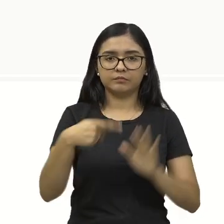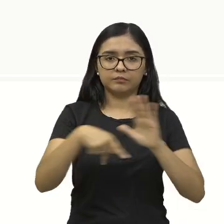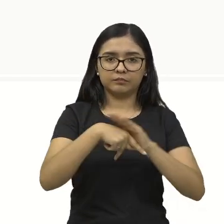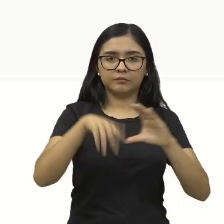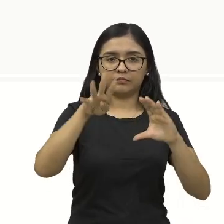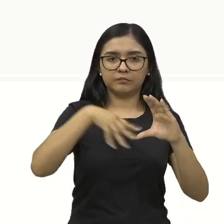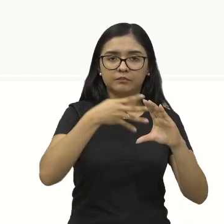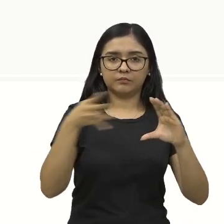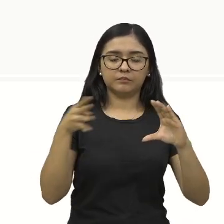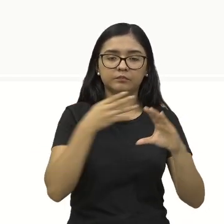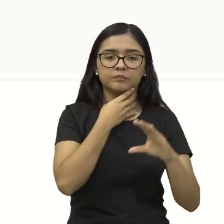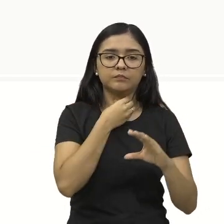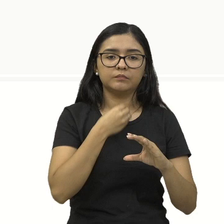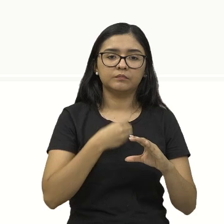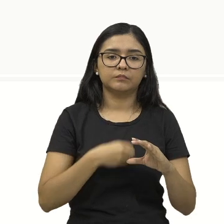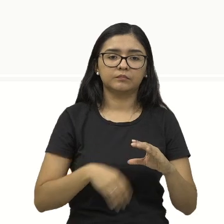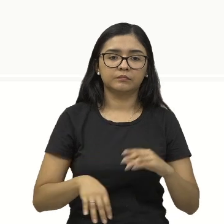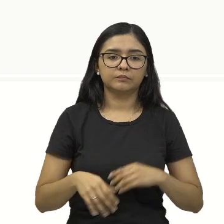Então, quando